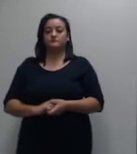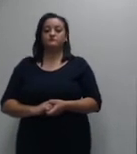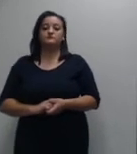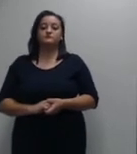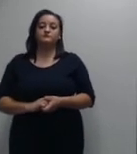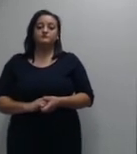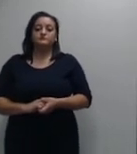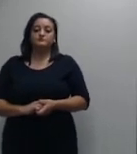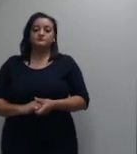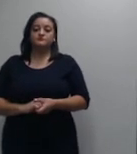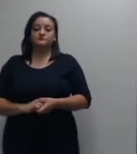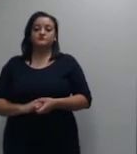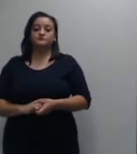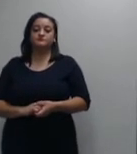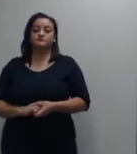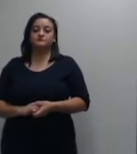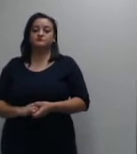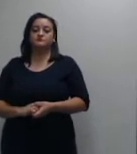e